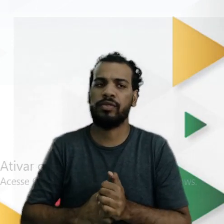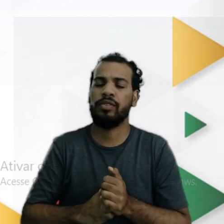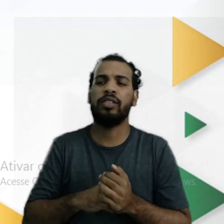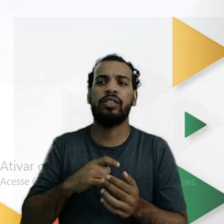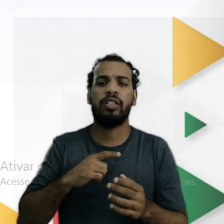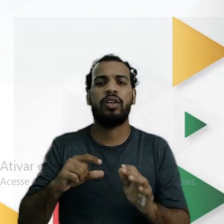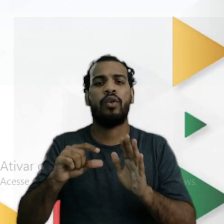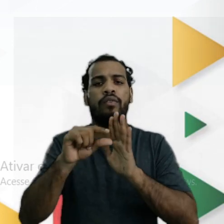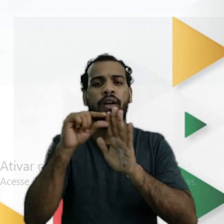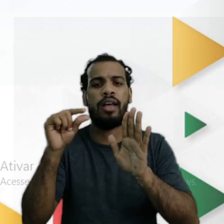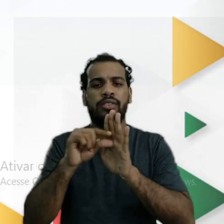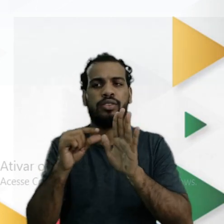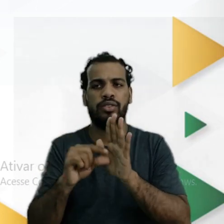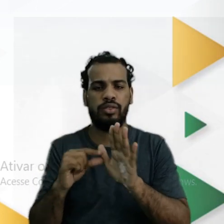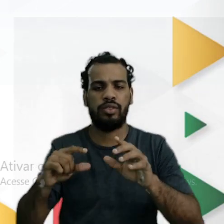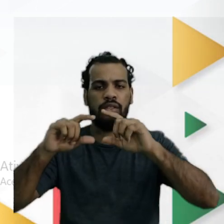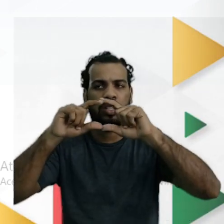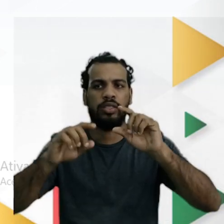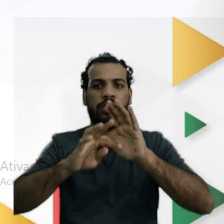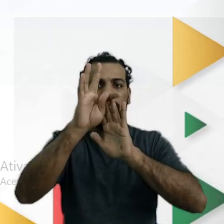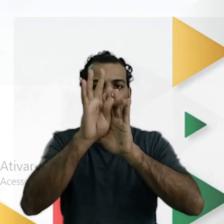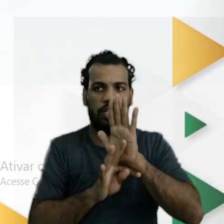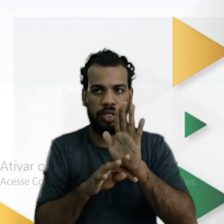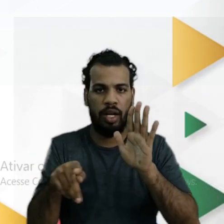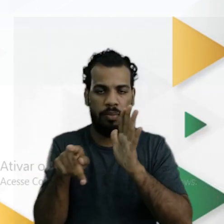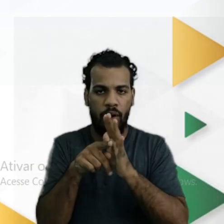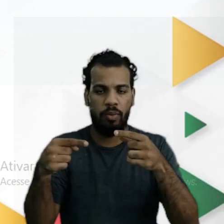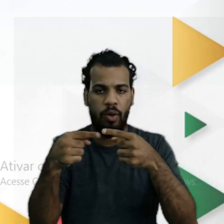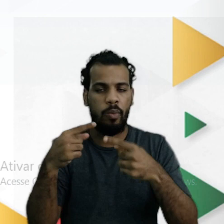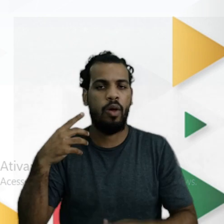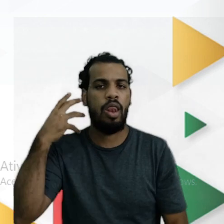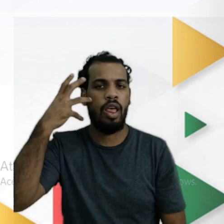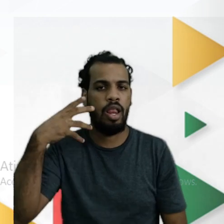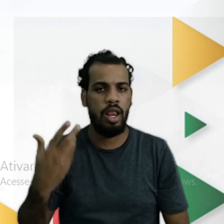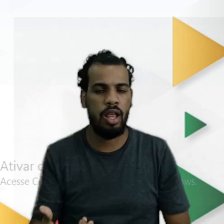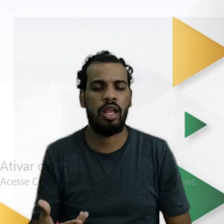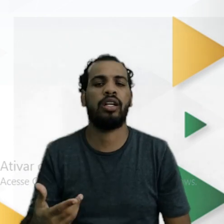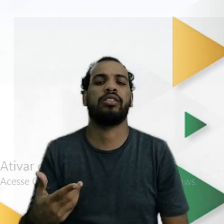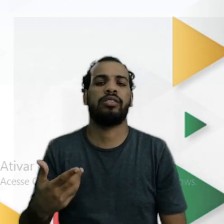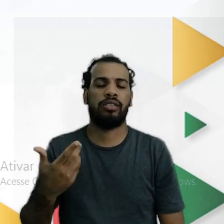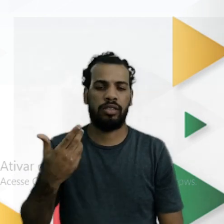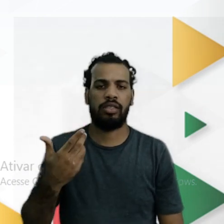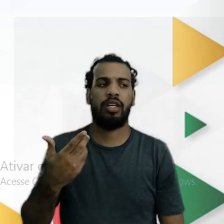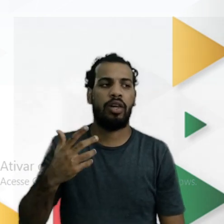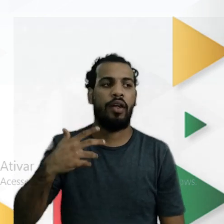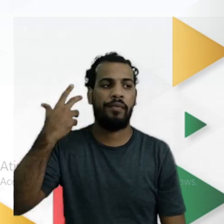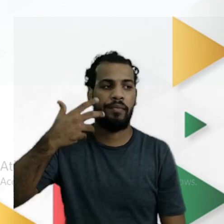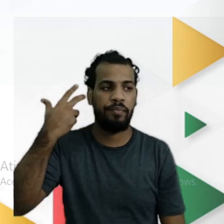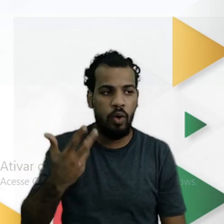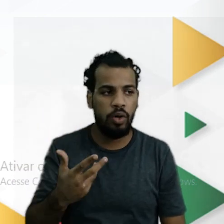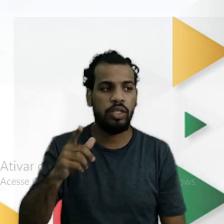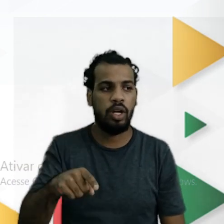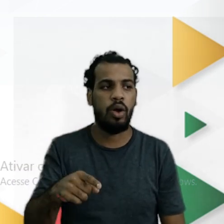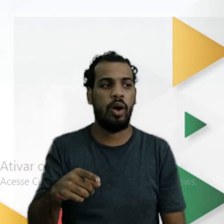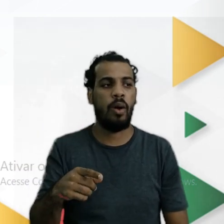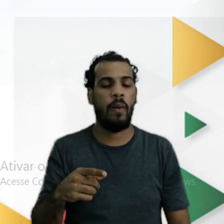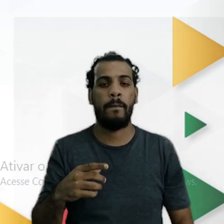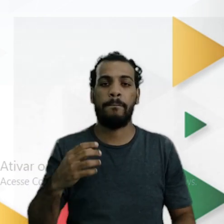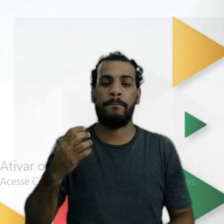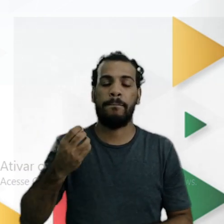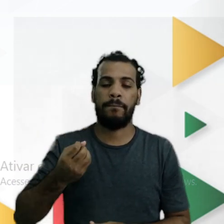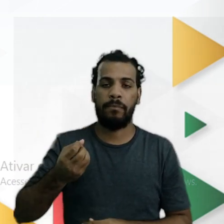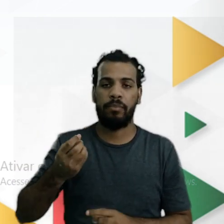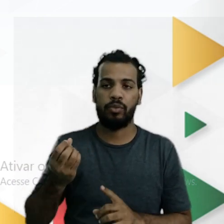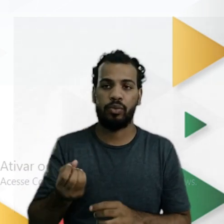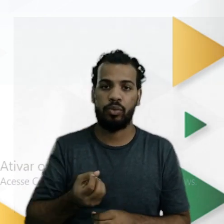versos. Lembrar que isso aqui é um texto que pertence ao gênero lírico, que é Sim, escrito em versos. Lembrar que poema, música é